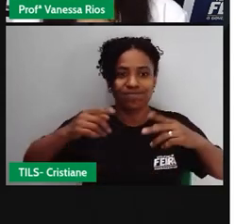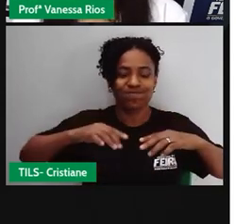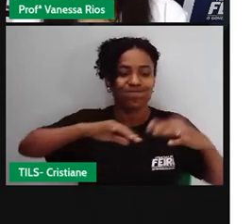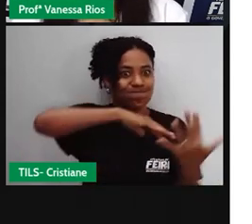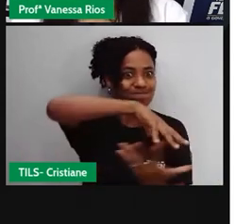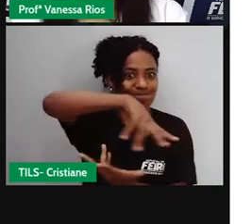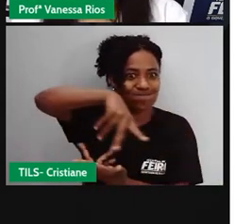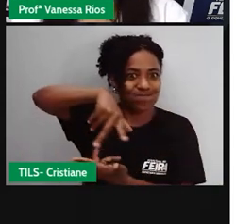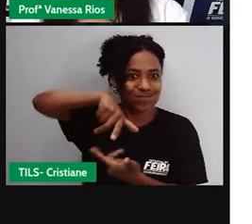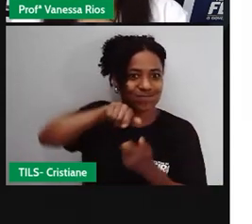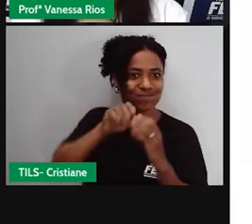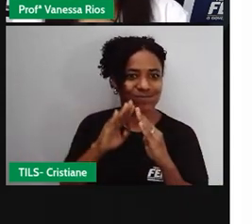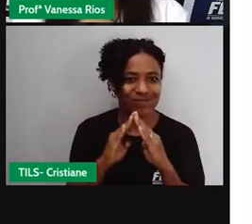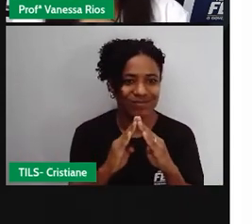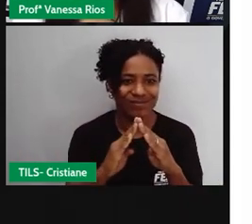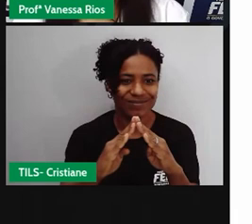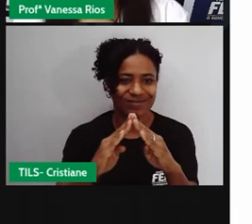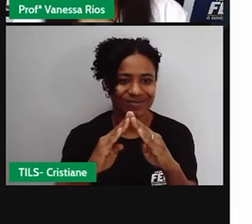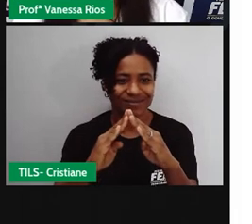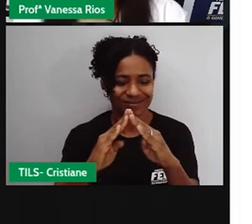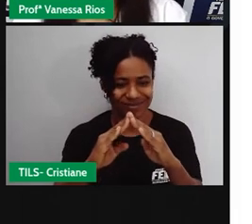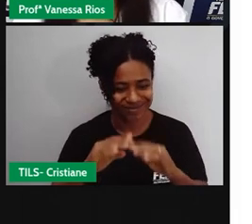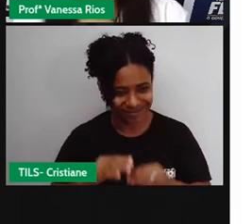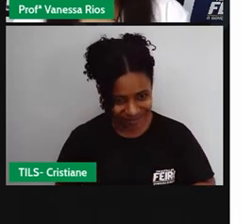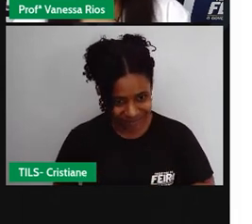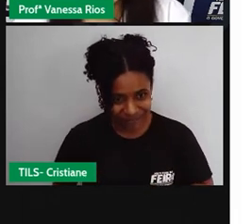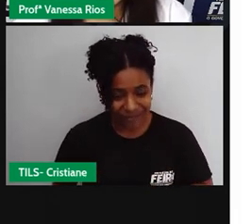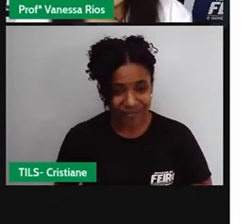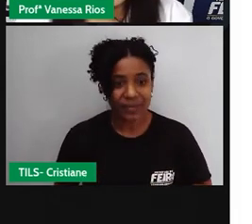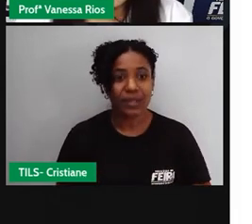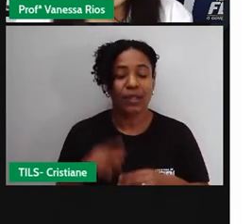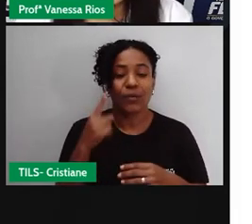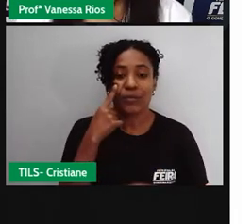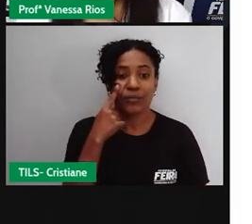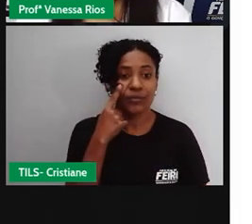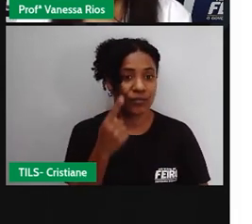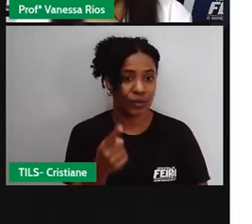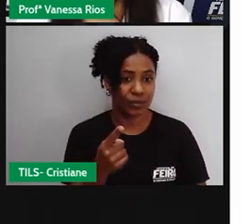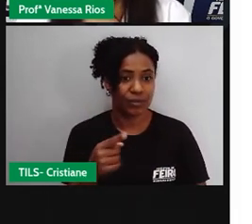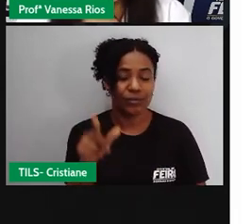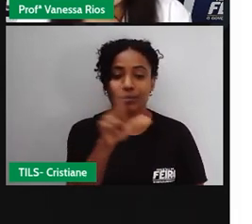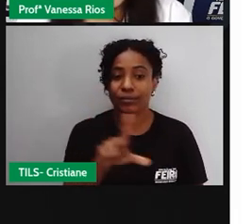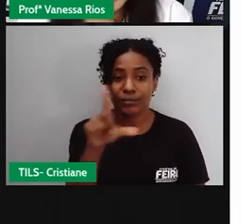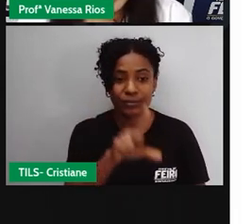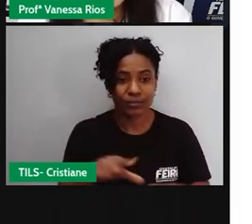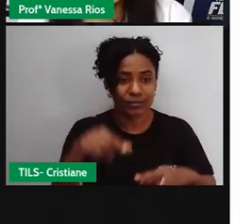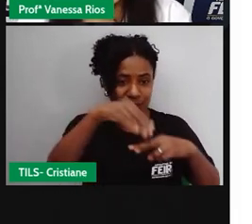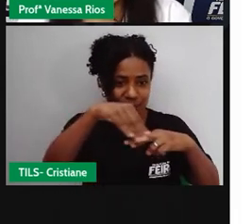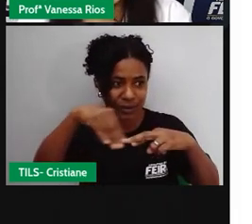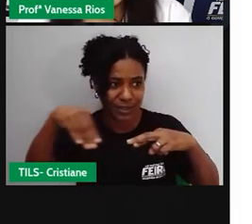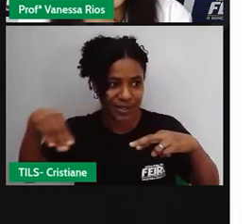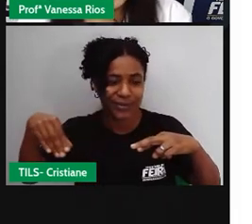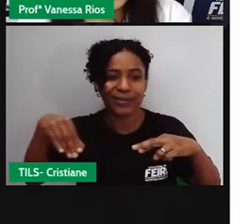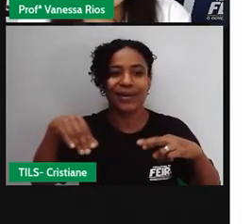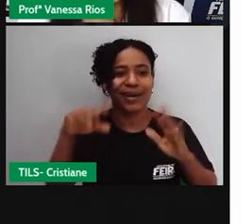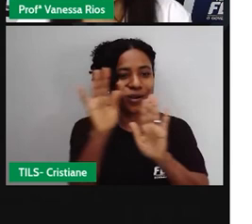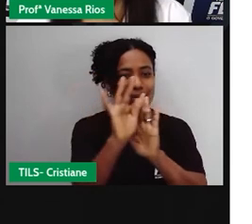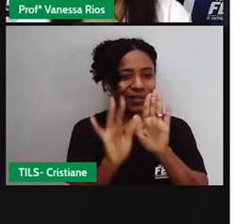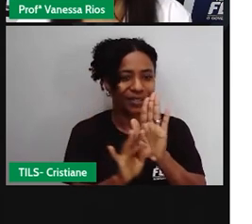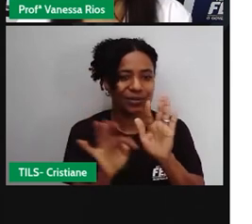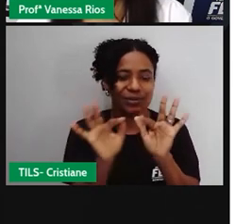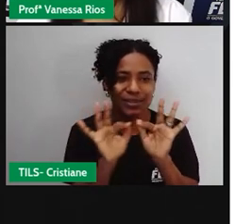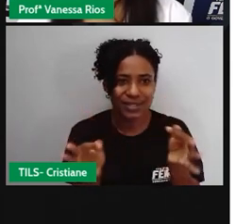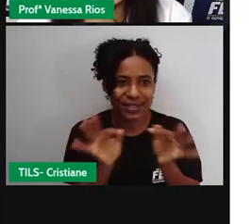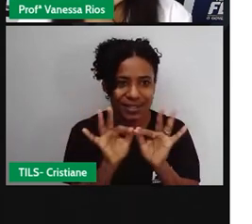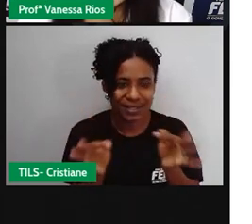menor. A gente observa aqui dentro da literatura de cordel, esse é um texto inicial, né? É um texto simples, que